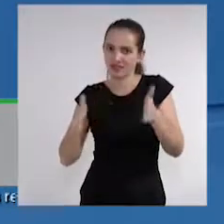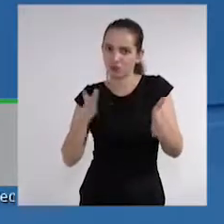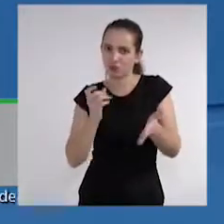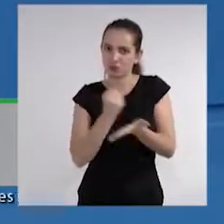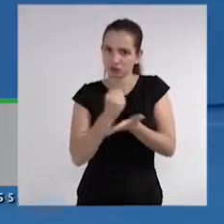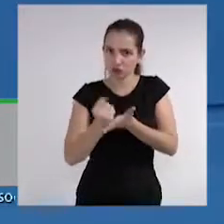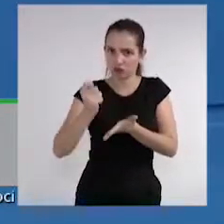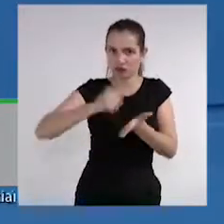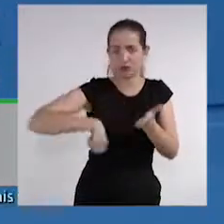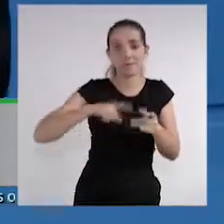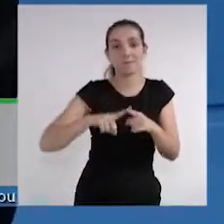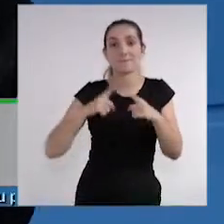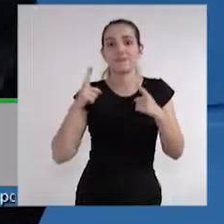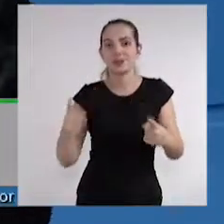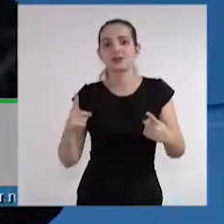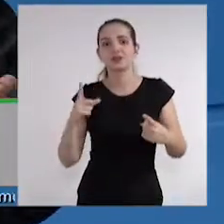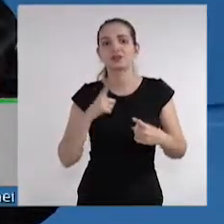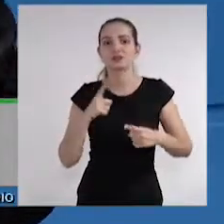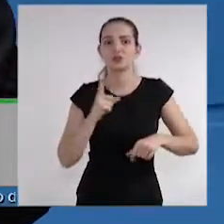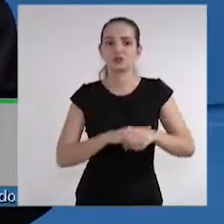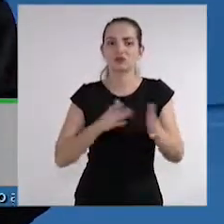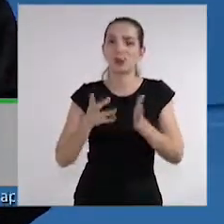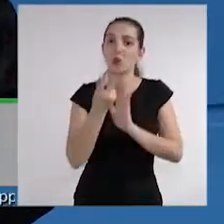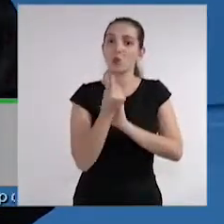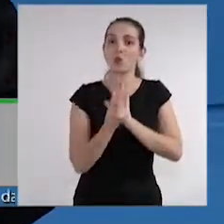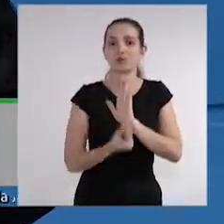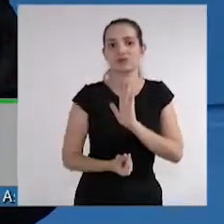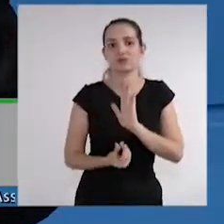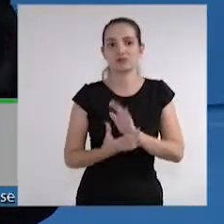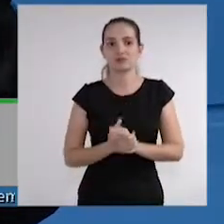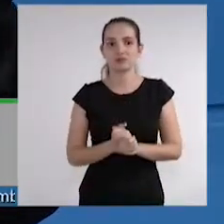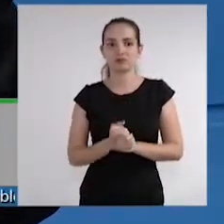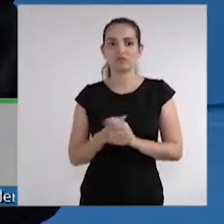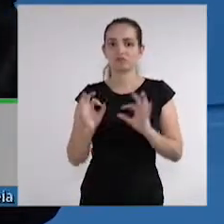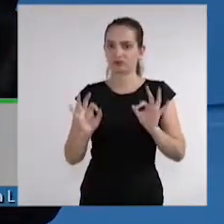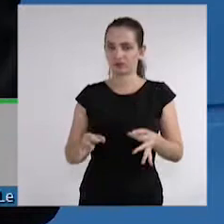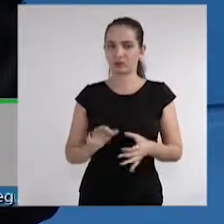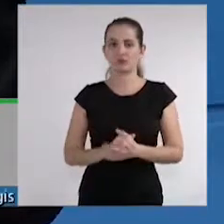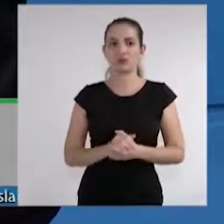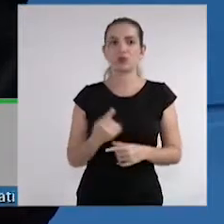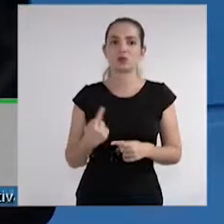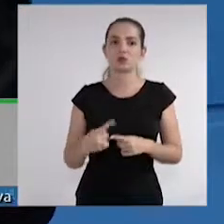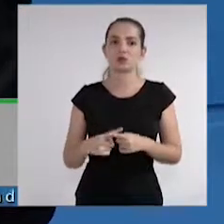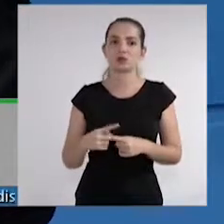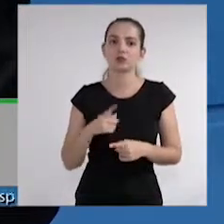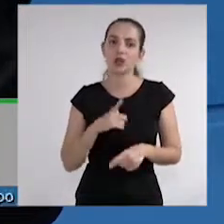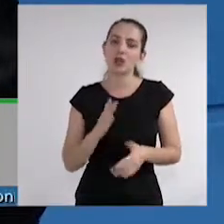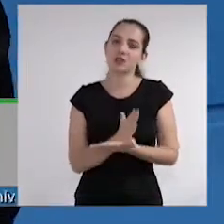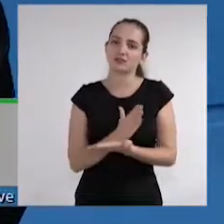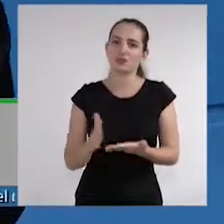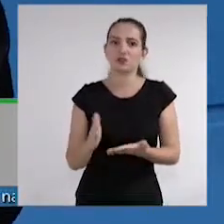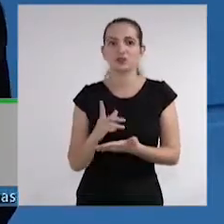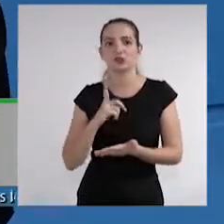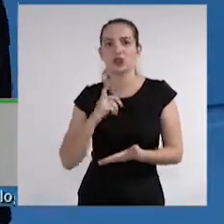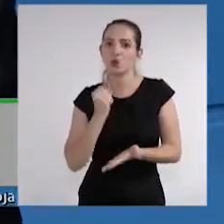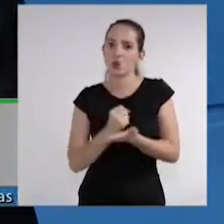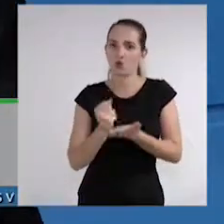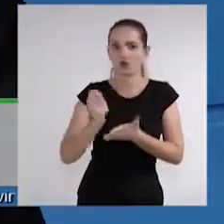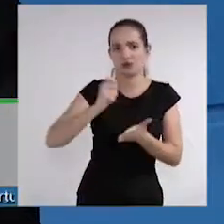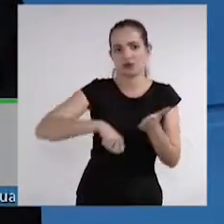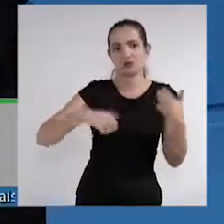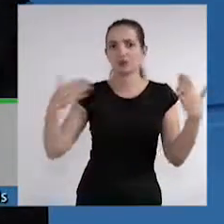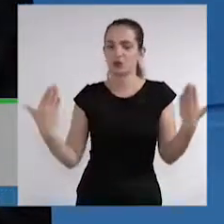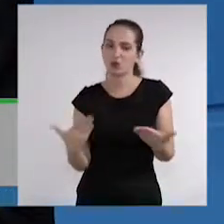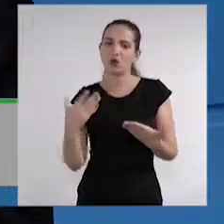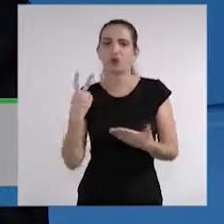mas ultrapassou o exercício orçamentário, certo? Porque tem obra, por exemplo, que ela é contratada agora para terminar